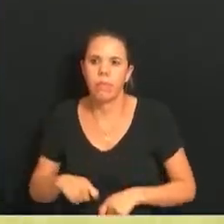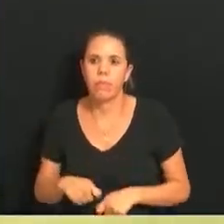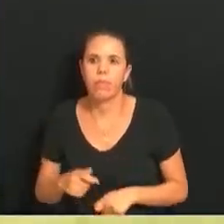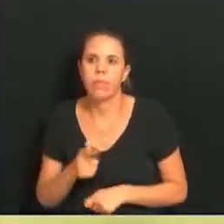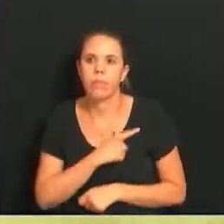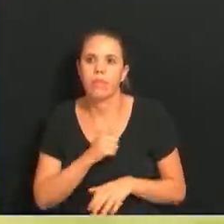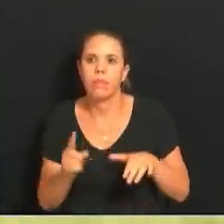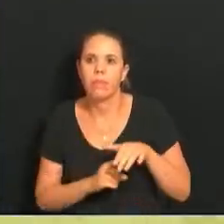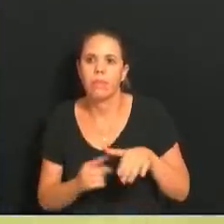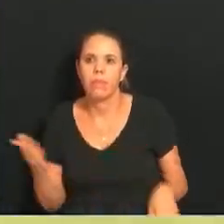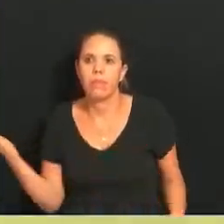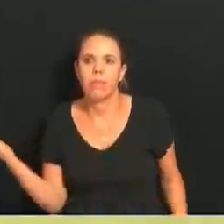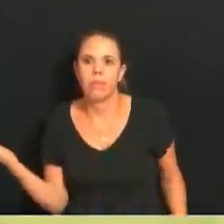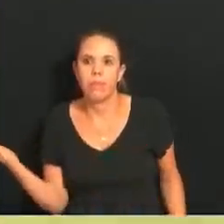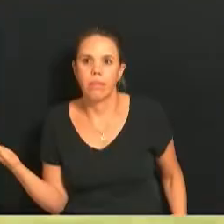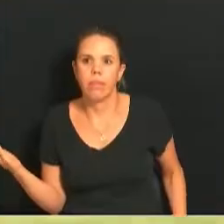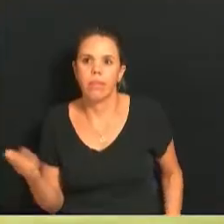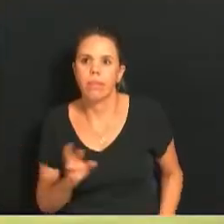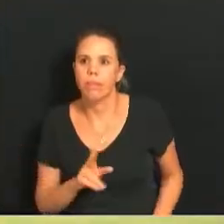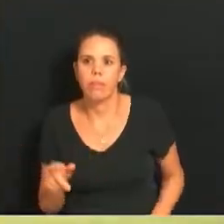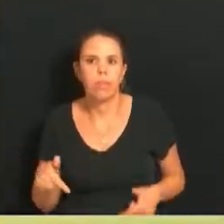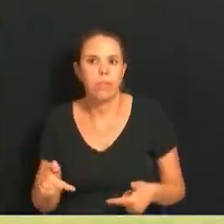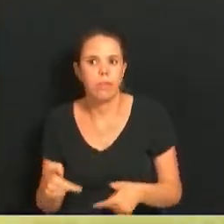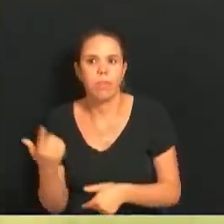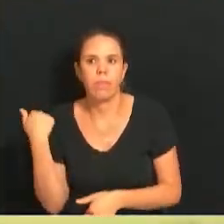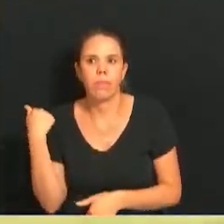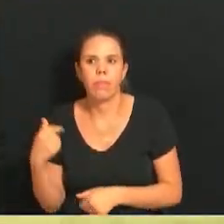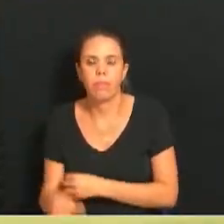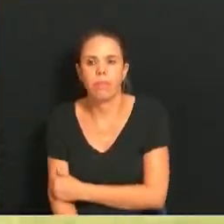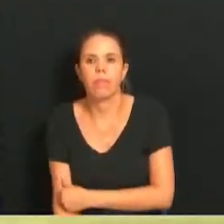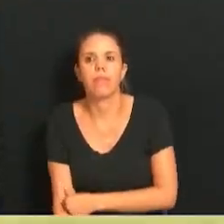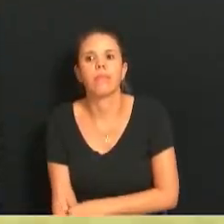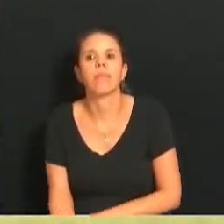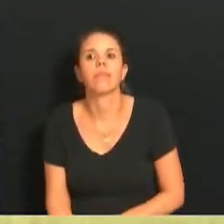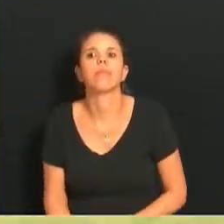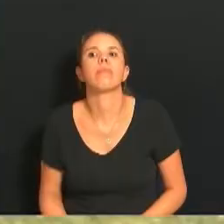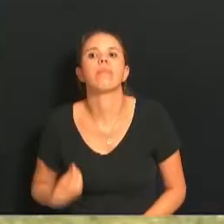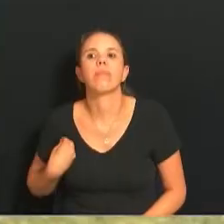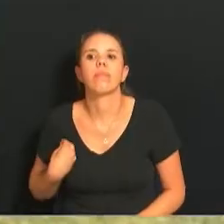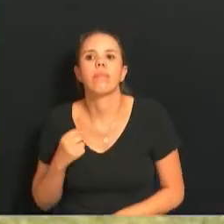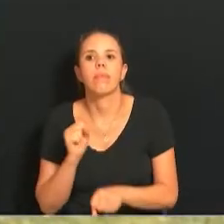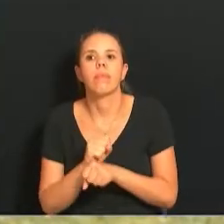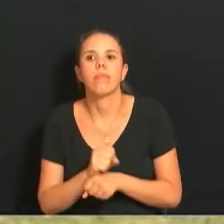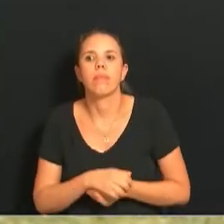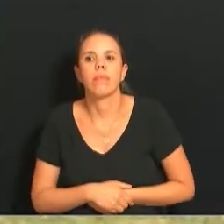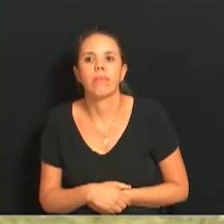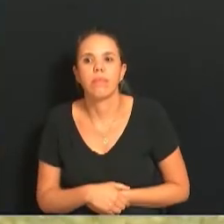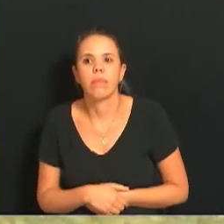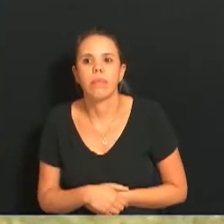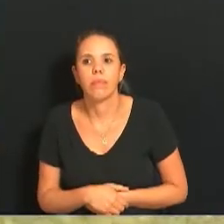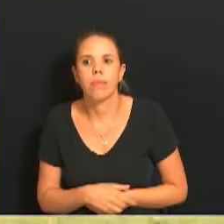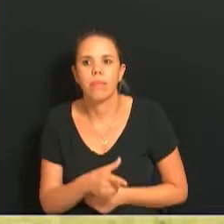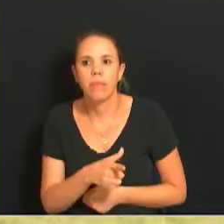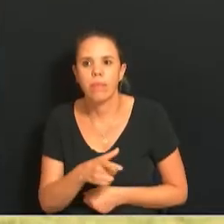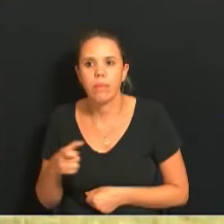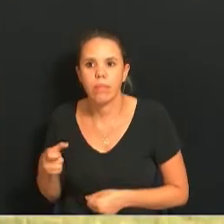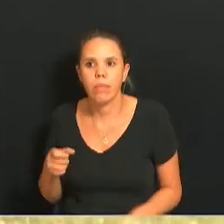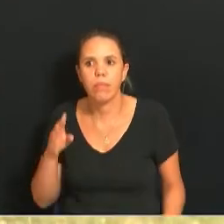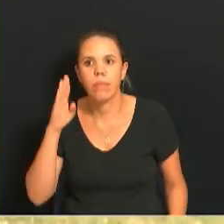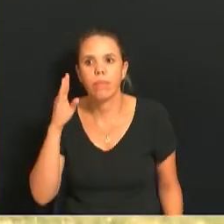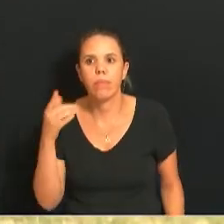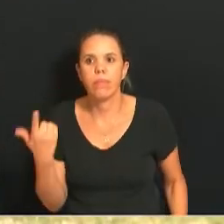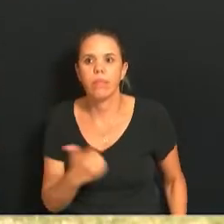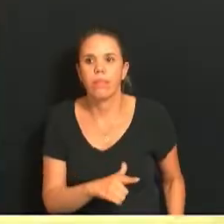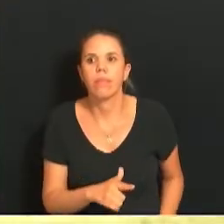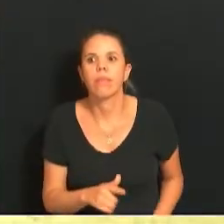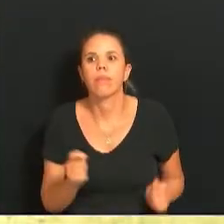goleiro Kozlinski, que não atuou na última rodada, pois estava suspenso. O ex-capitão Bruno Silva é outro